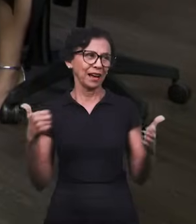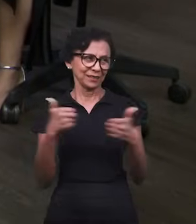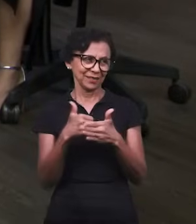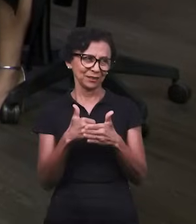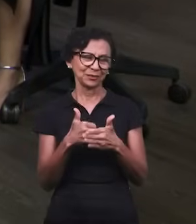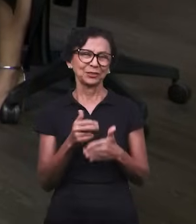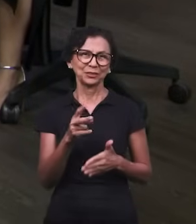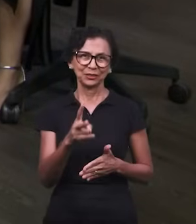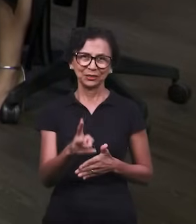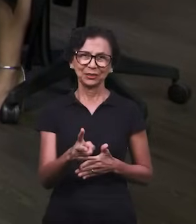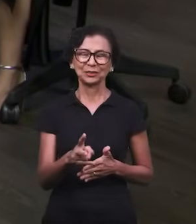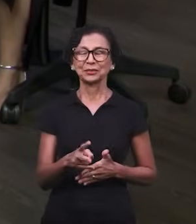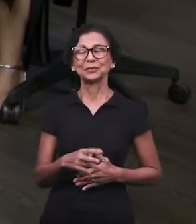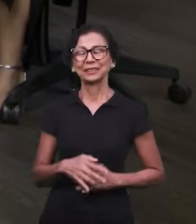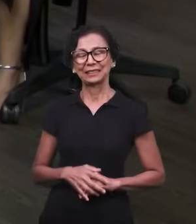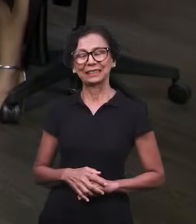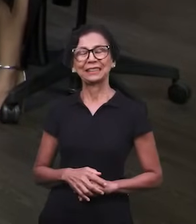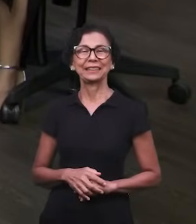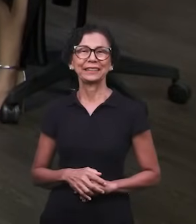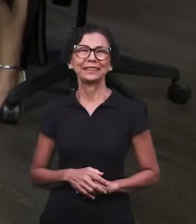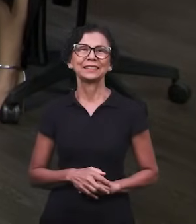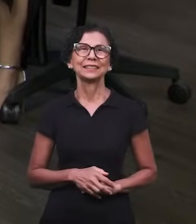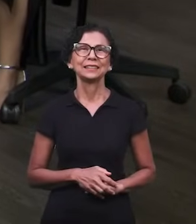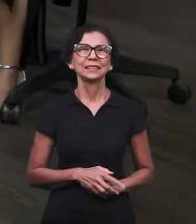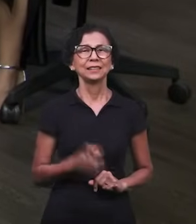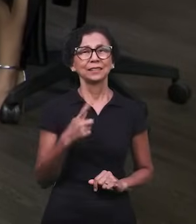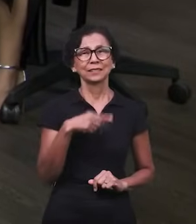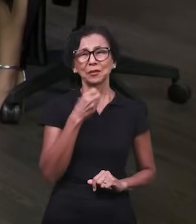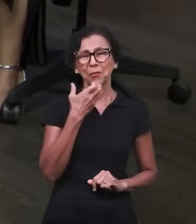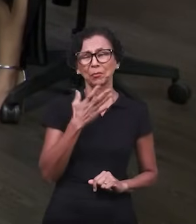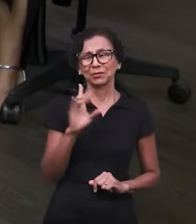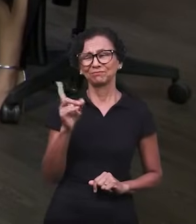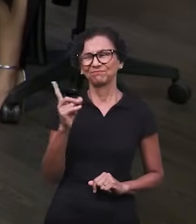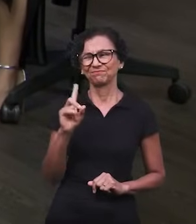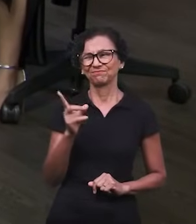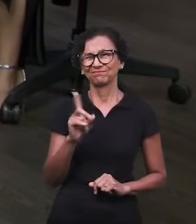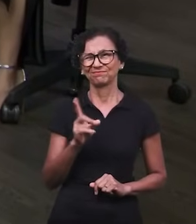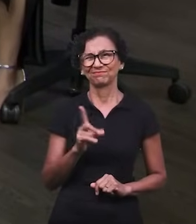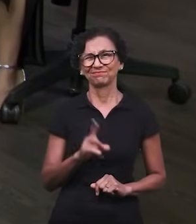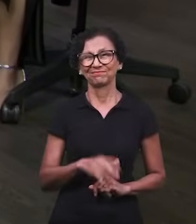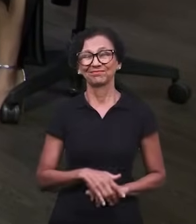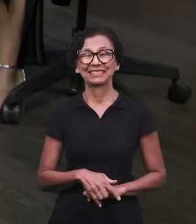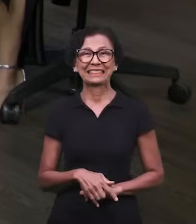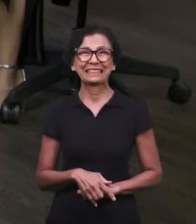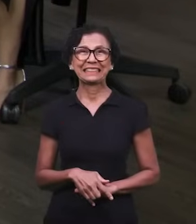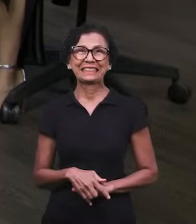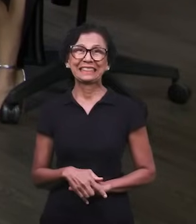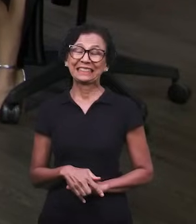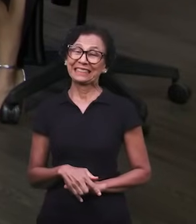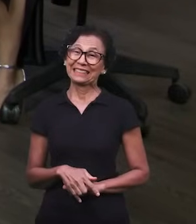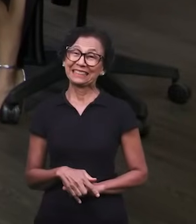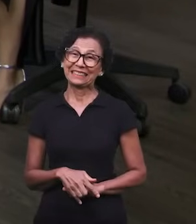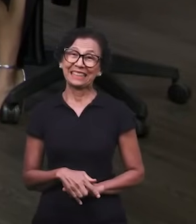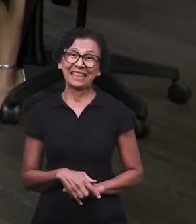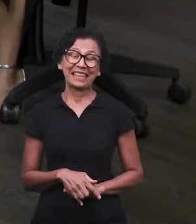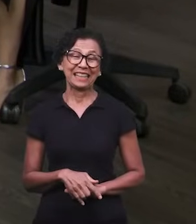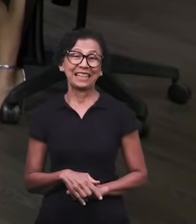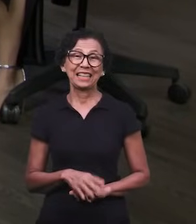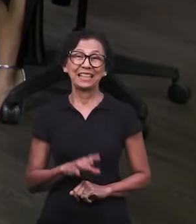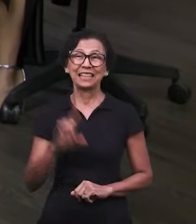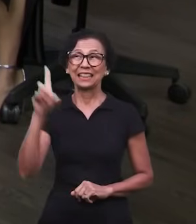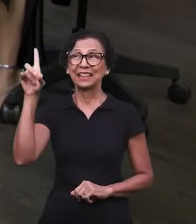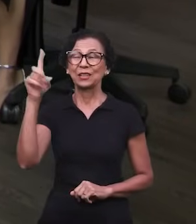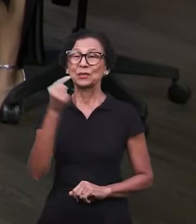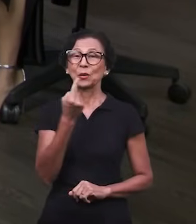rapaz. A gente sabe que nós não somos tão bons assim, né? Lembrando o mancebo rico, né? Há um só bom